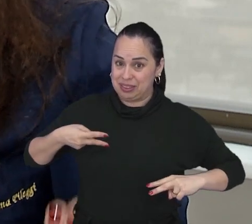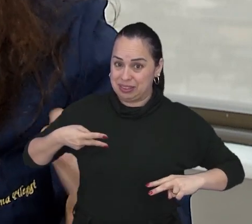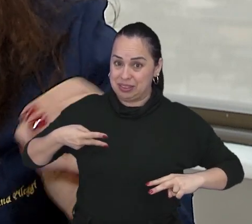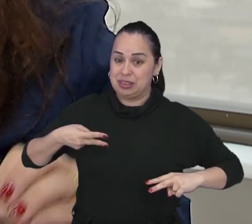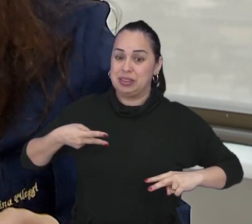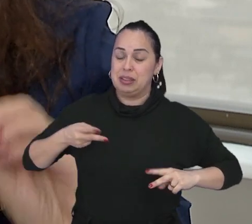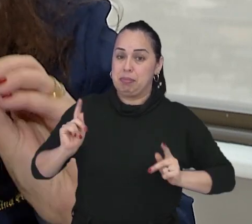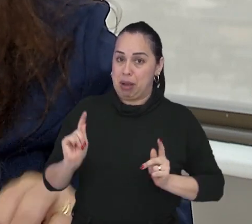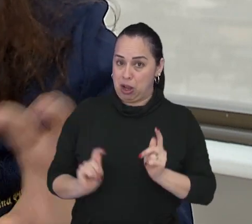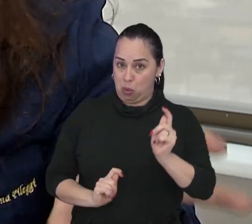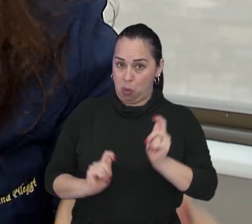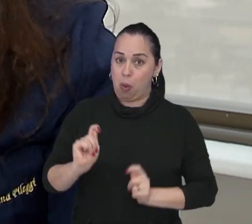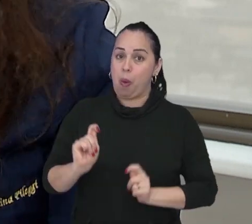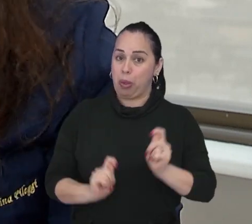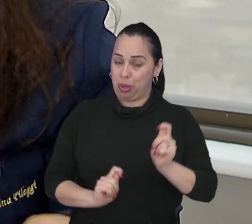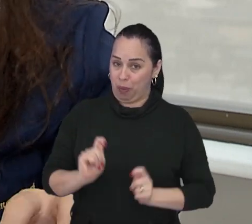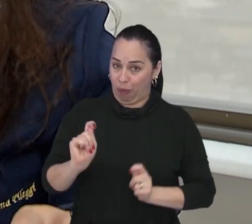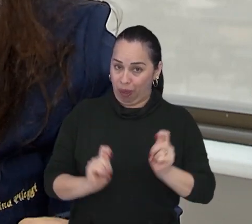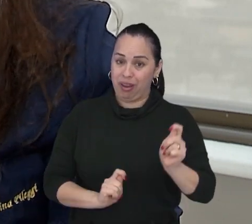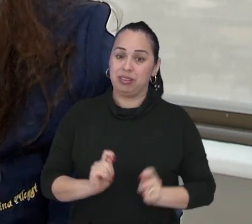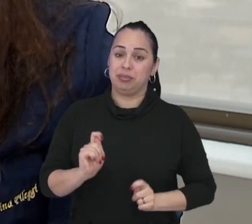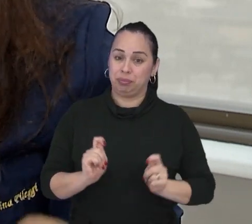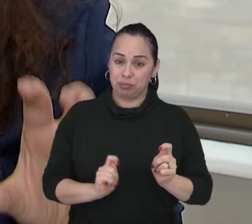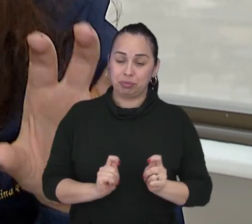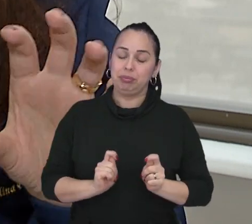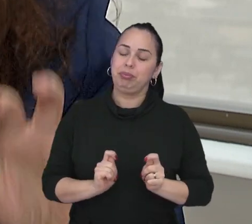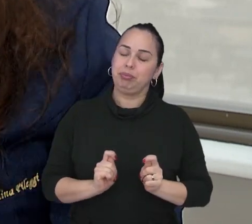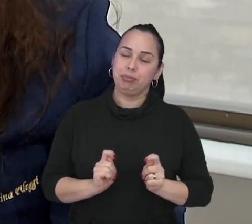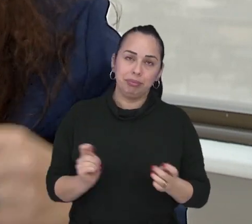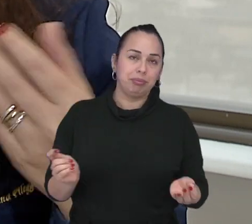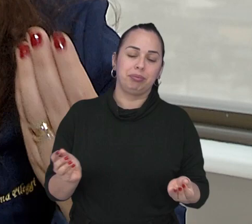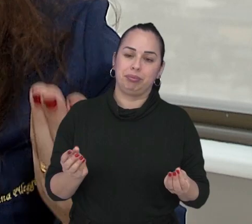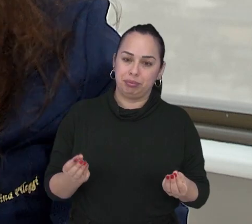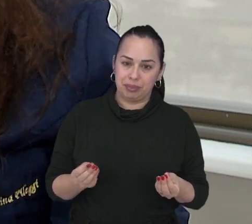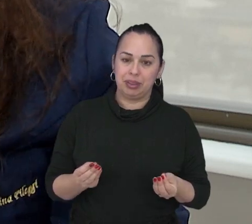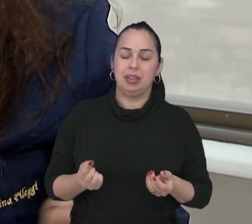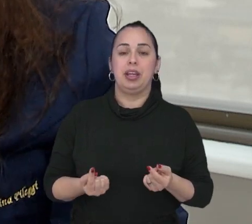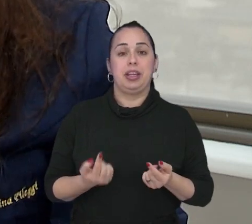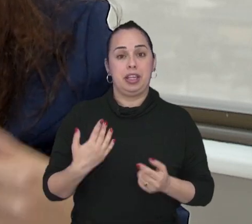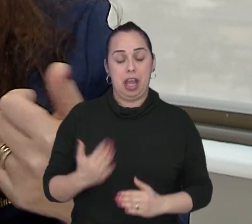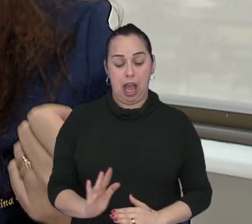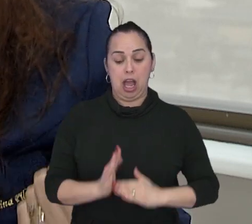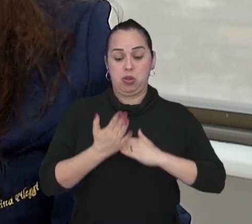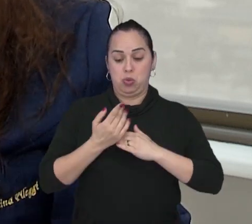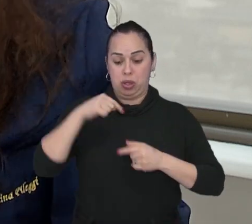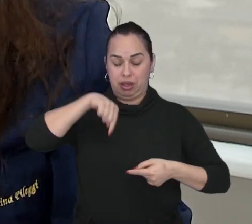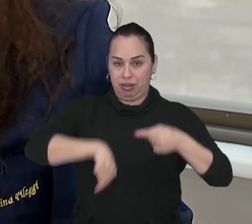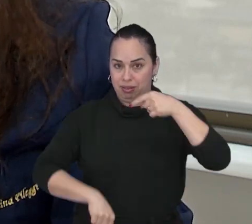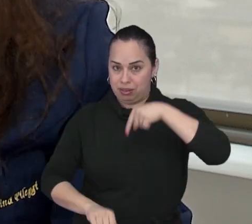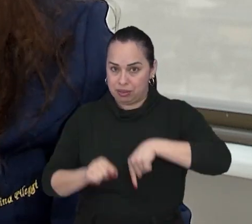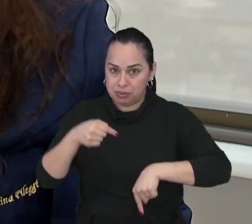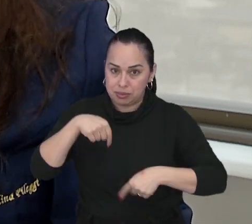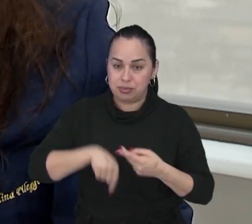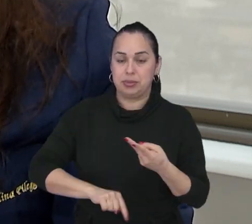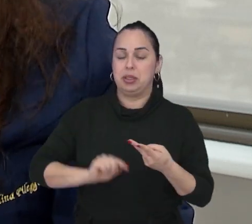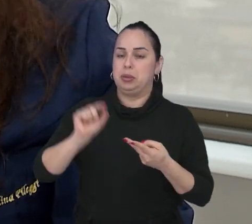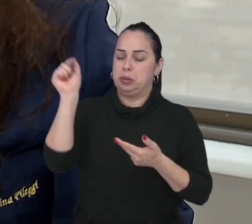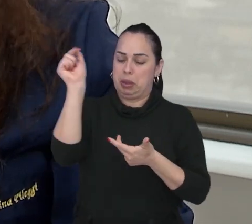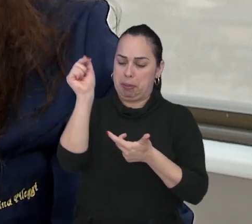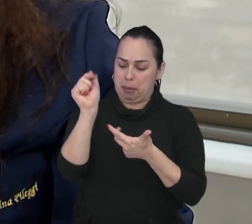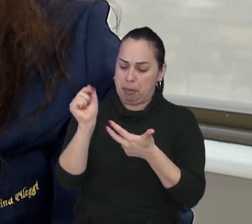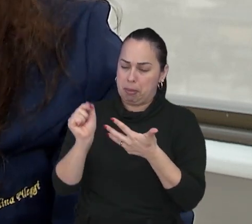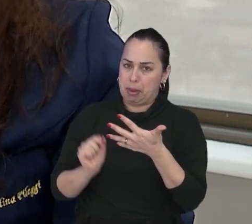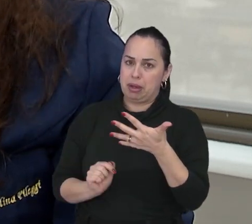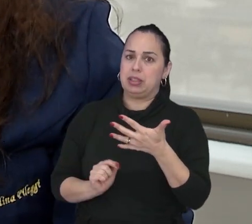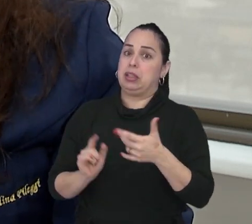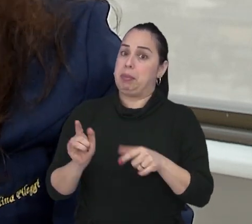expressão de alguns genes que a gente tem ali que vão mandar no metabol do carboidrato da